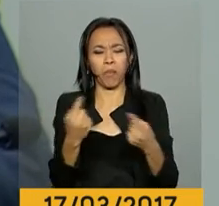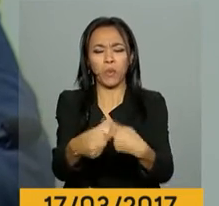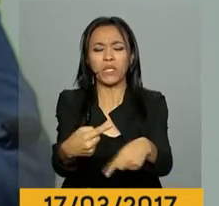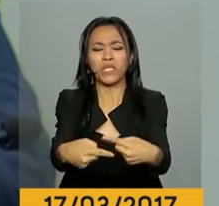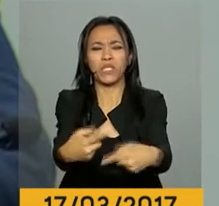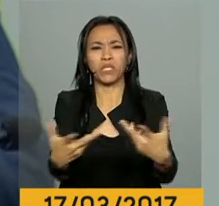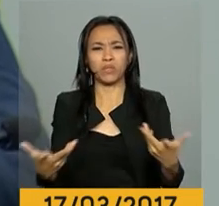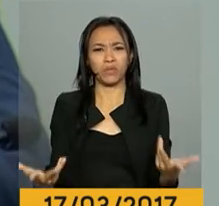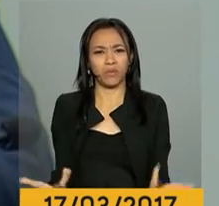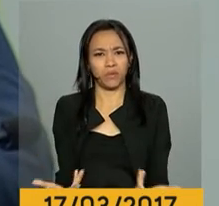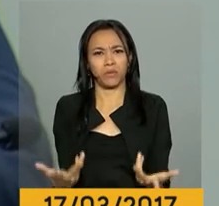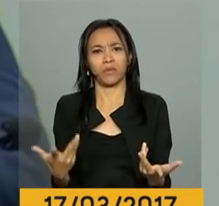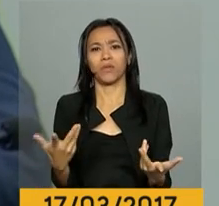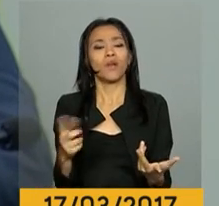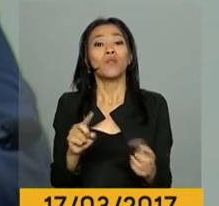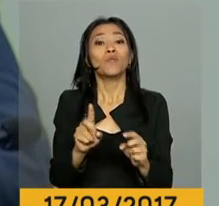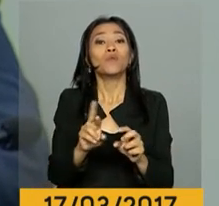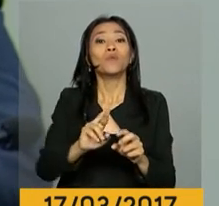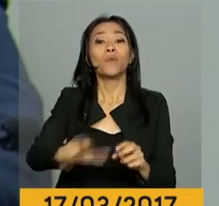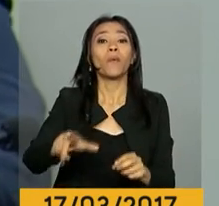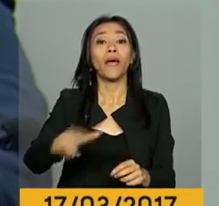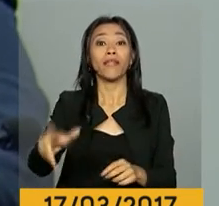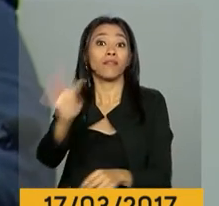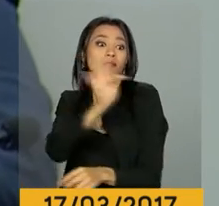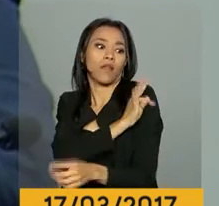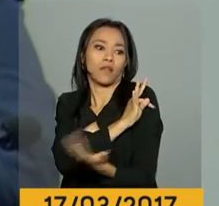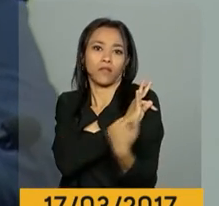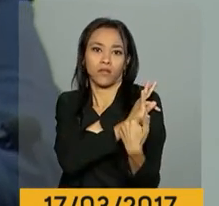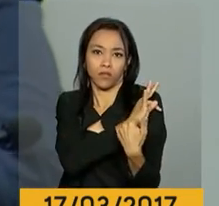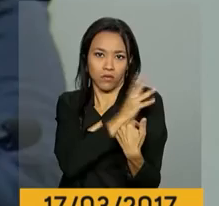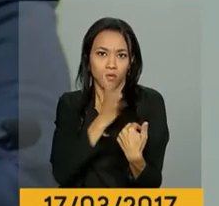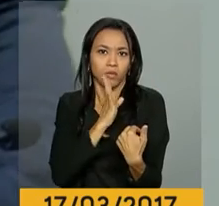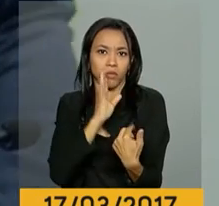e não movimentos de natureza técnica, porque uma coisa